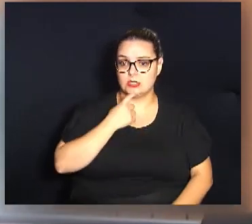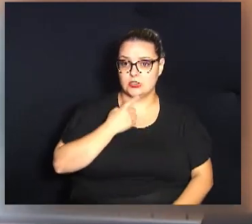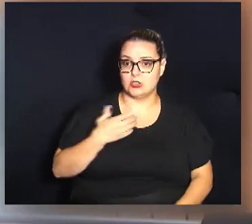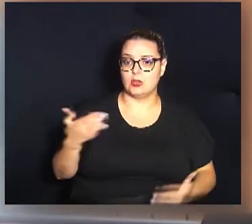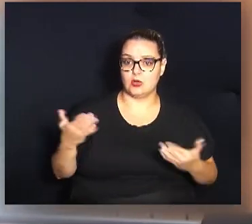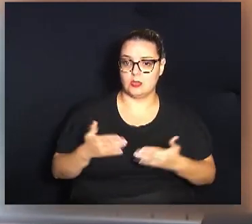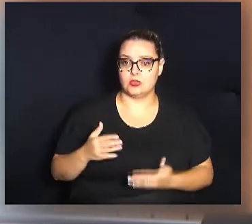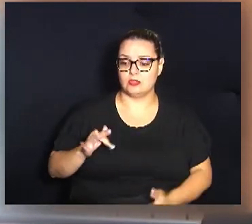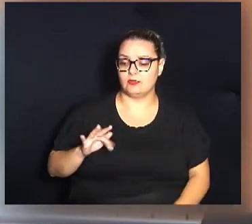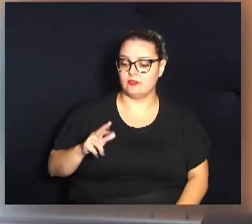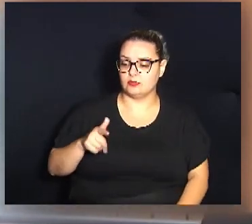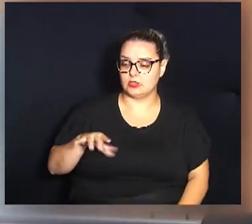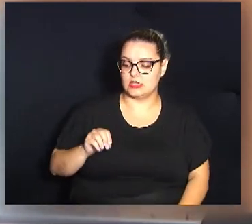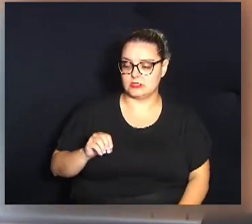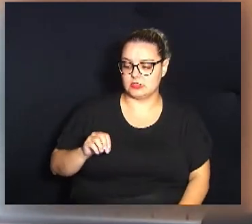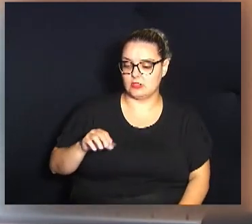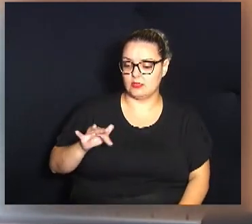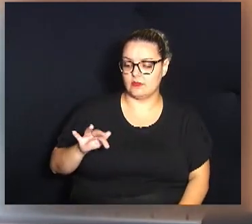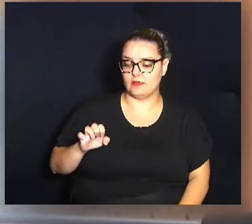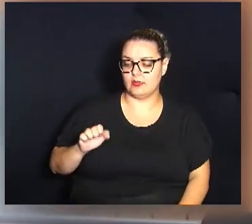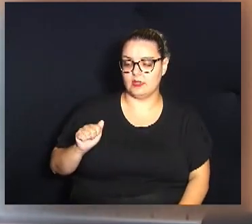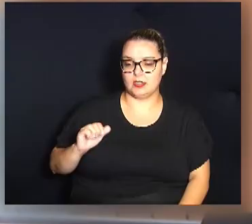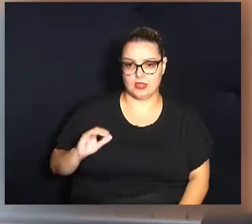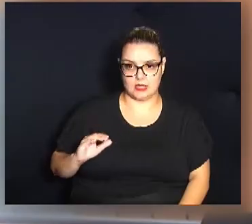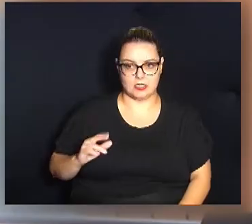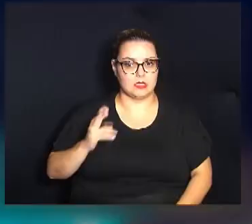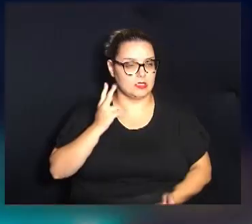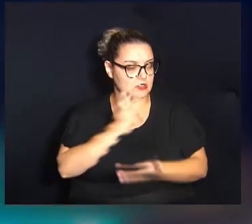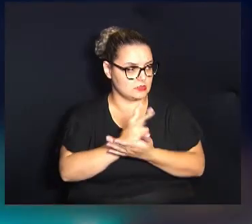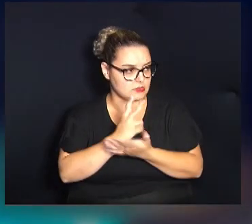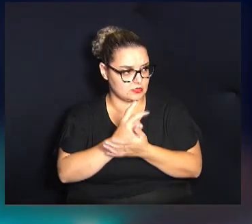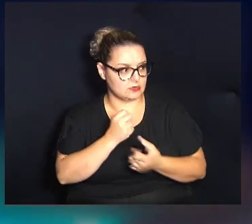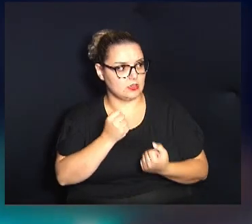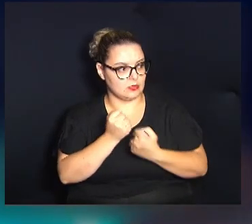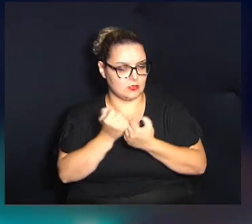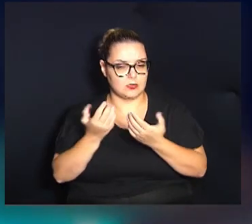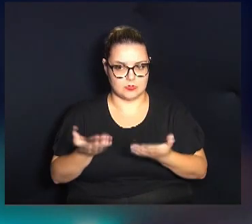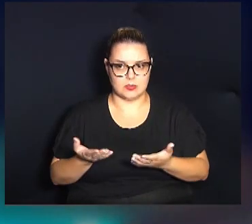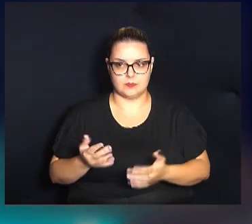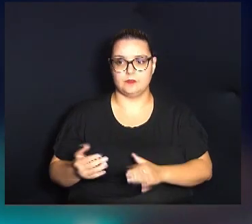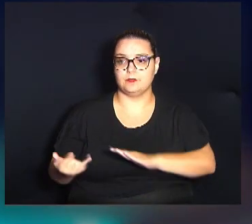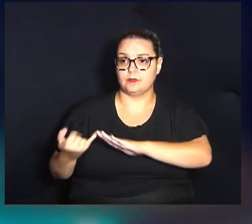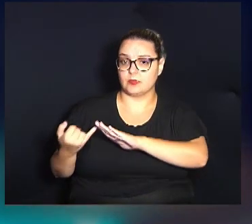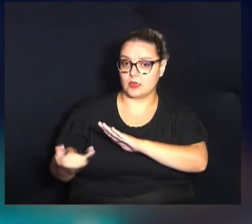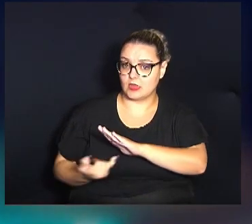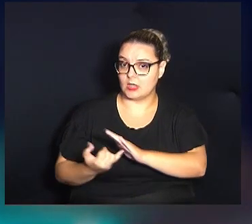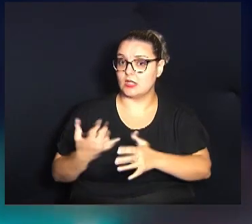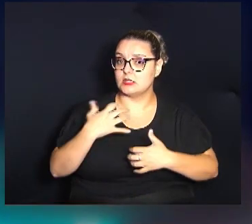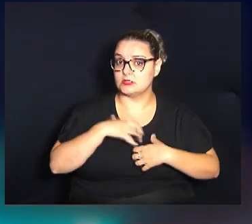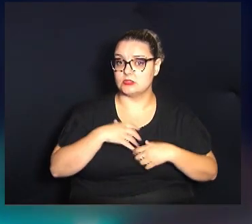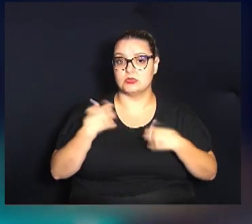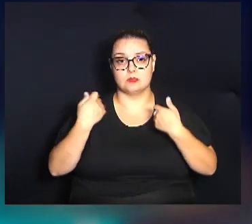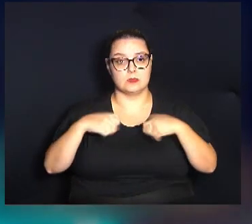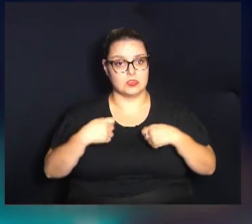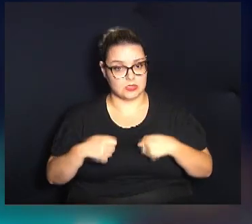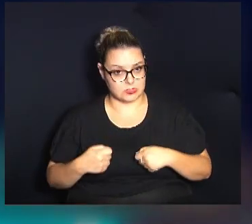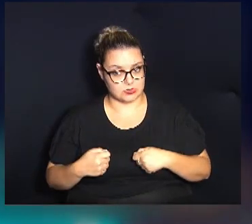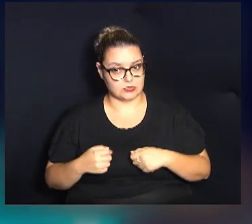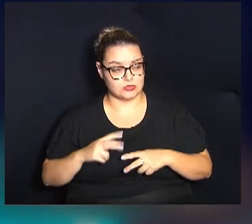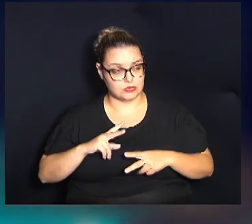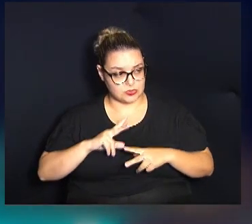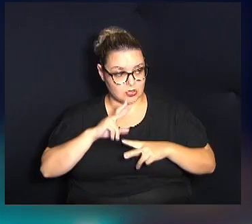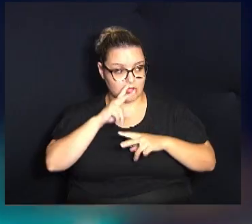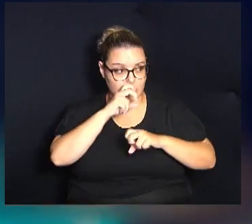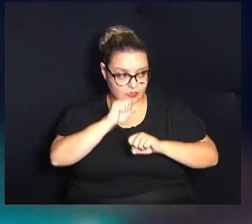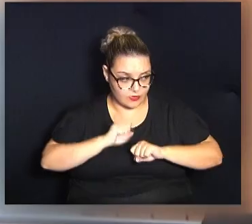Fundação FEAC, que sempre deu apoio a essa causa. As entidades sentiram a necessidade de um